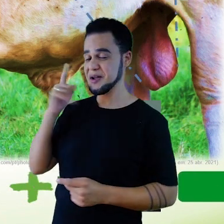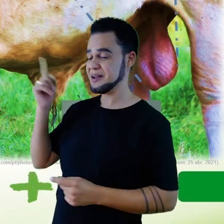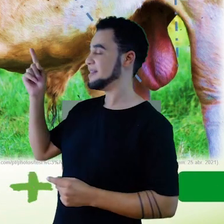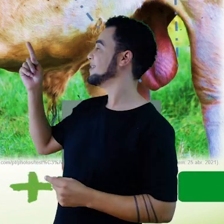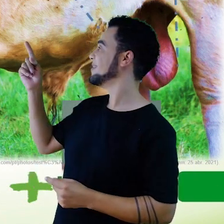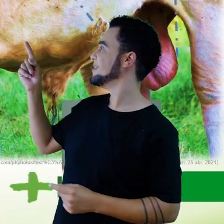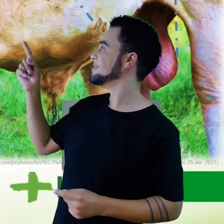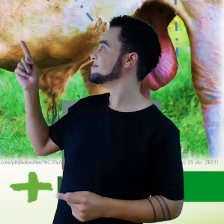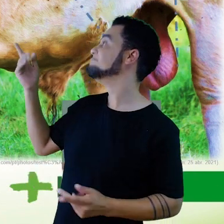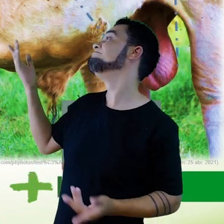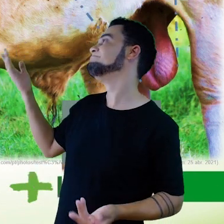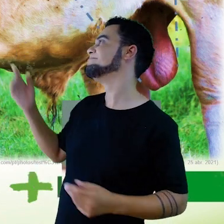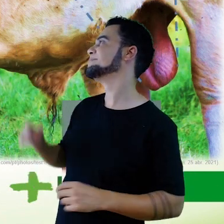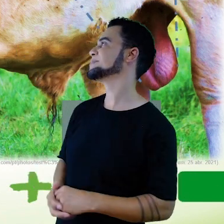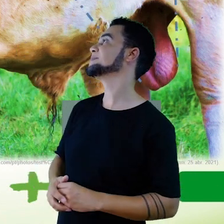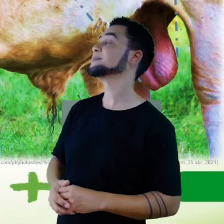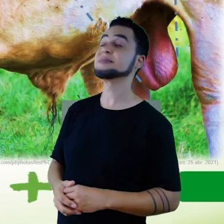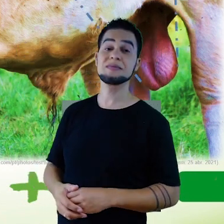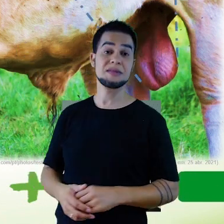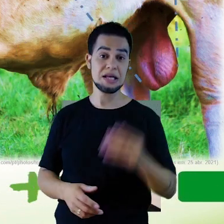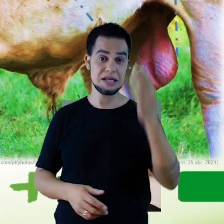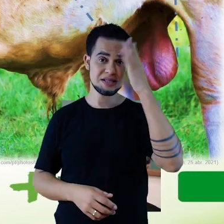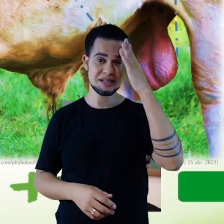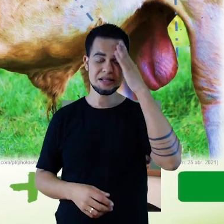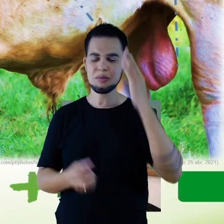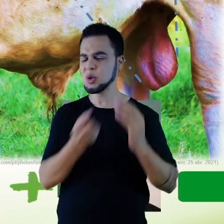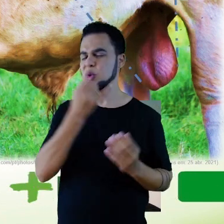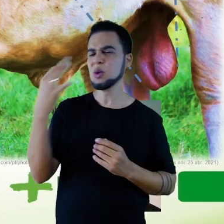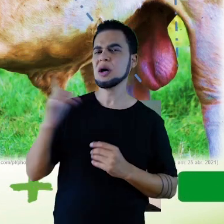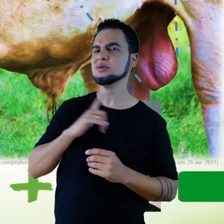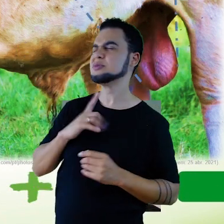gente. Então, sabe quantos cromossomos tem dentro